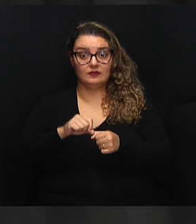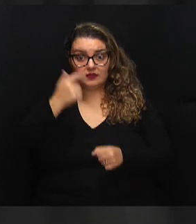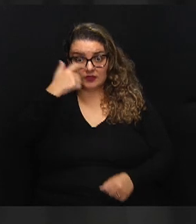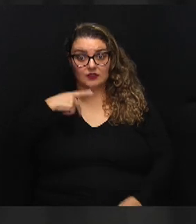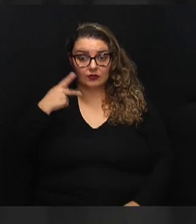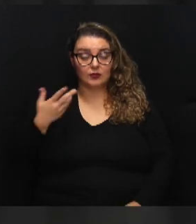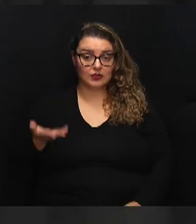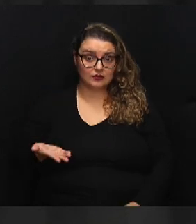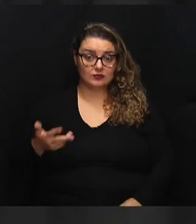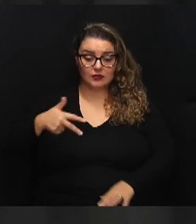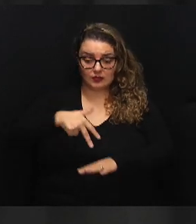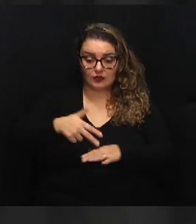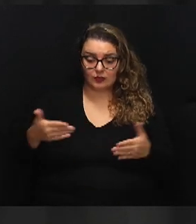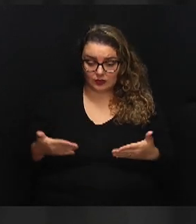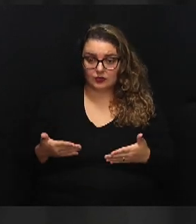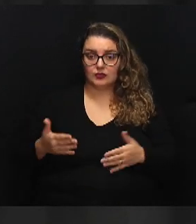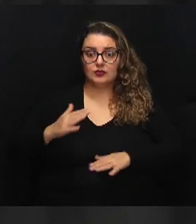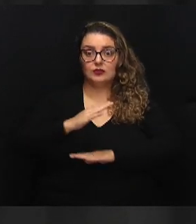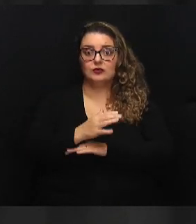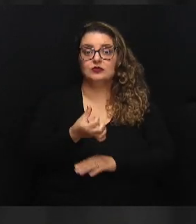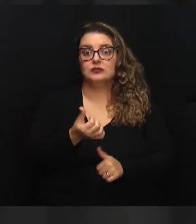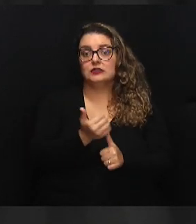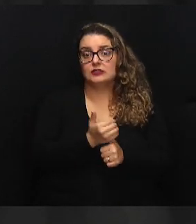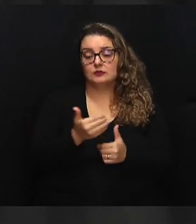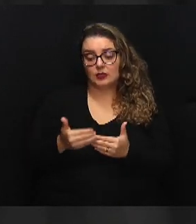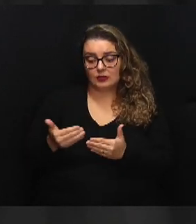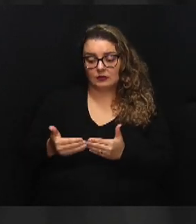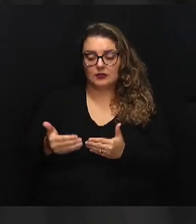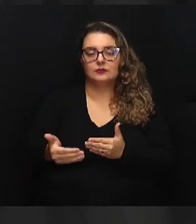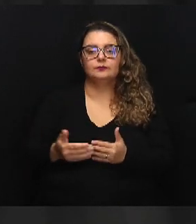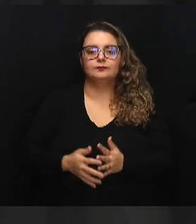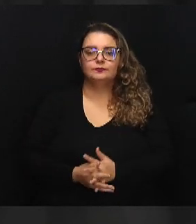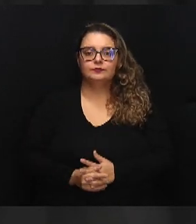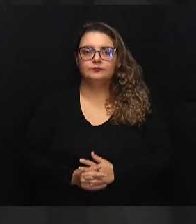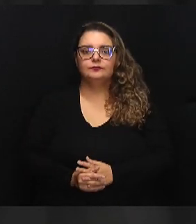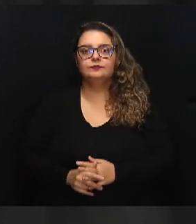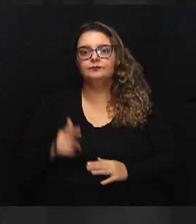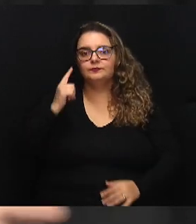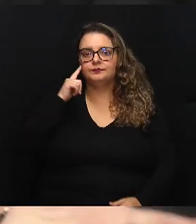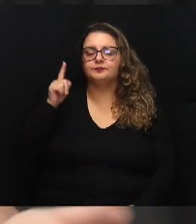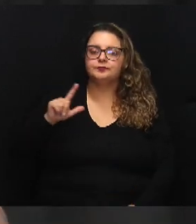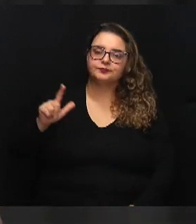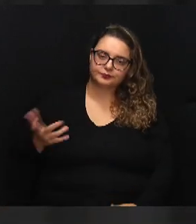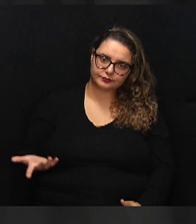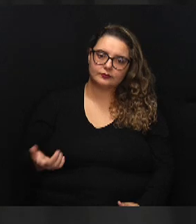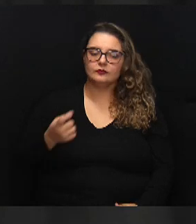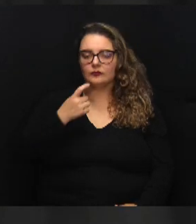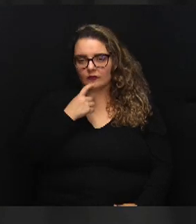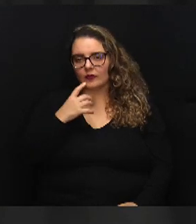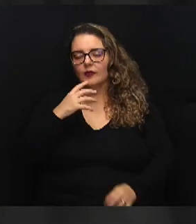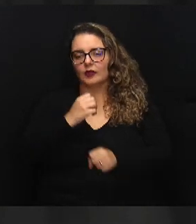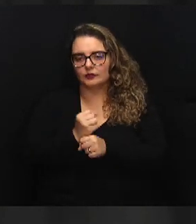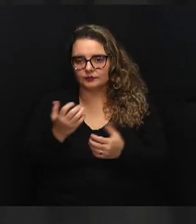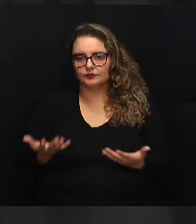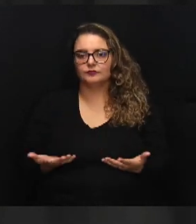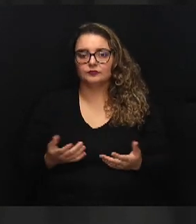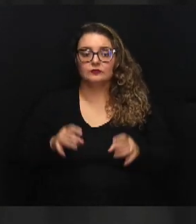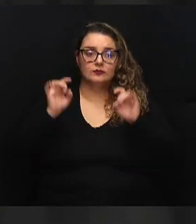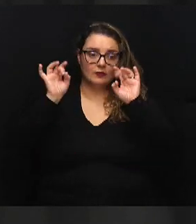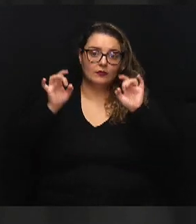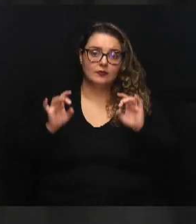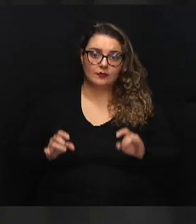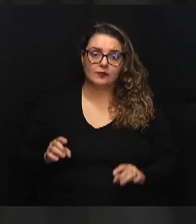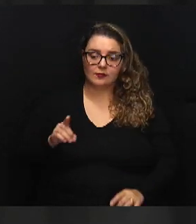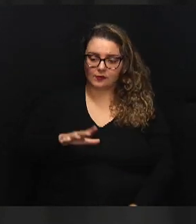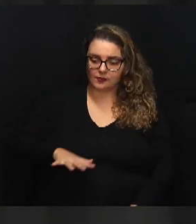Se eu estou aqui hoje na Câmara com 6 mandatos consecutivos, claro que eu devo a Campinas como um todo, mas especialmente ao